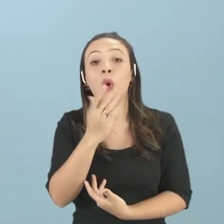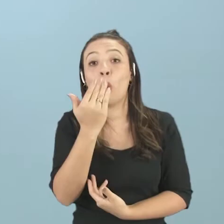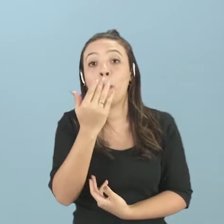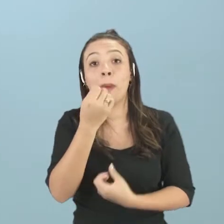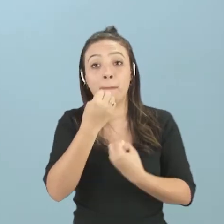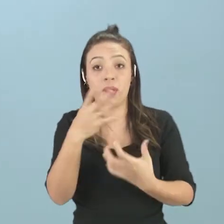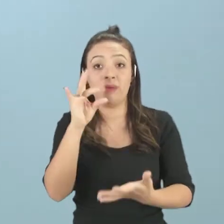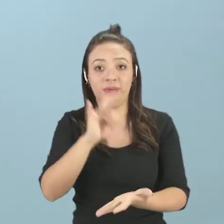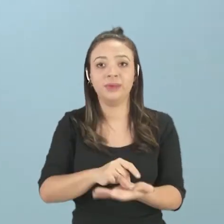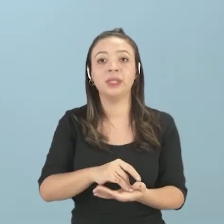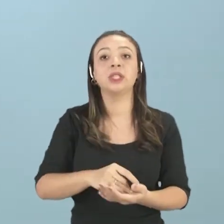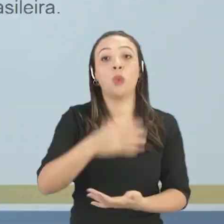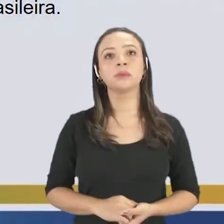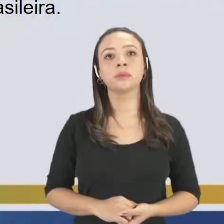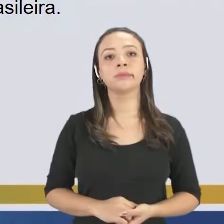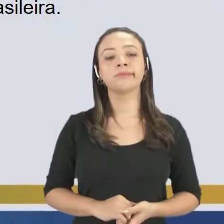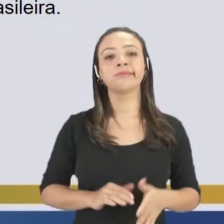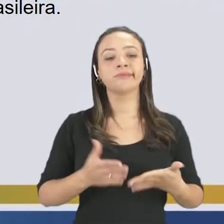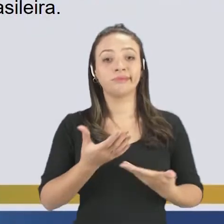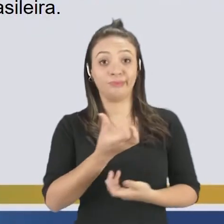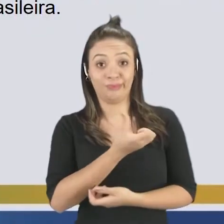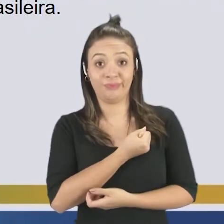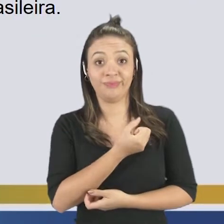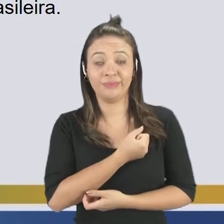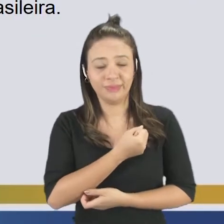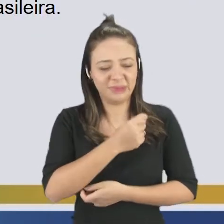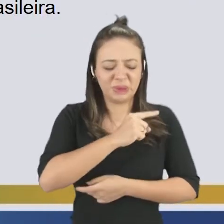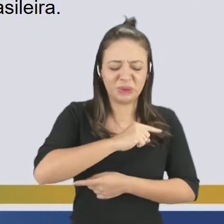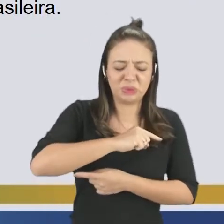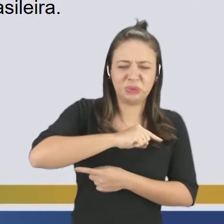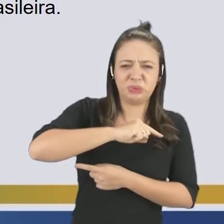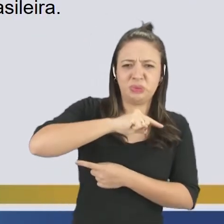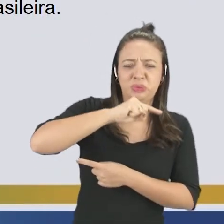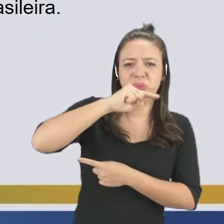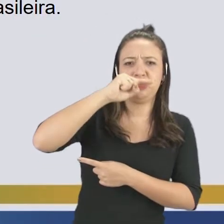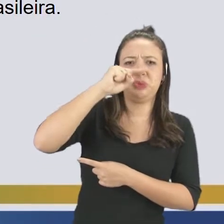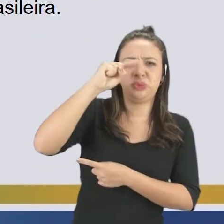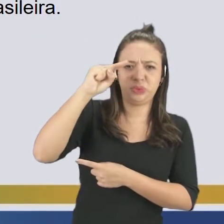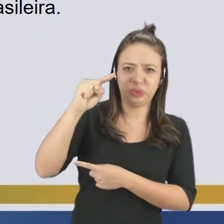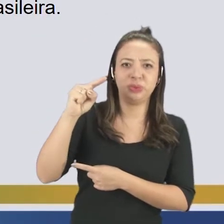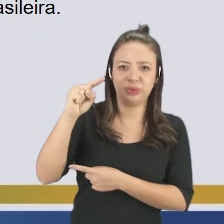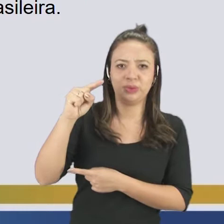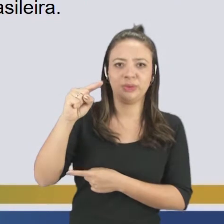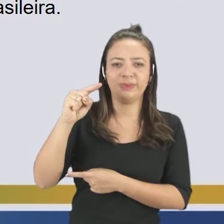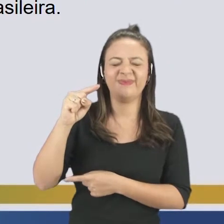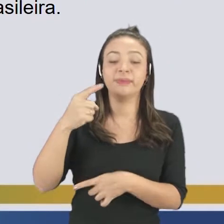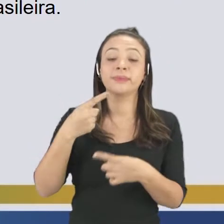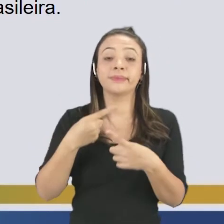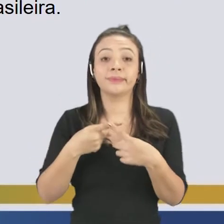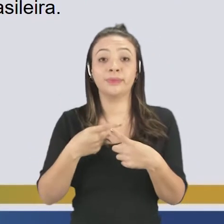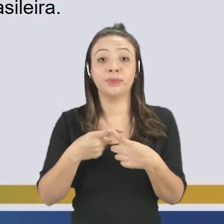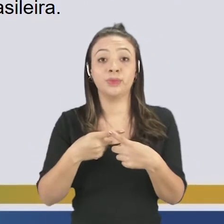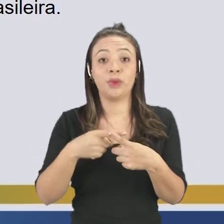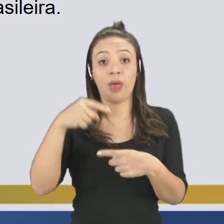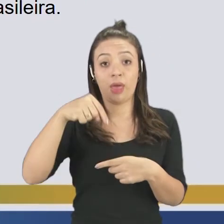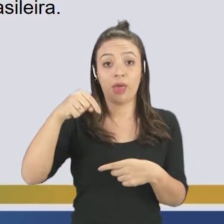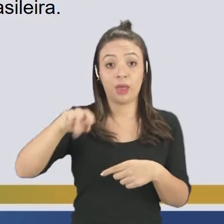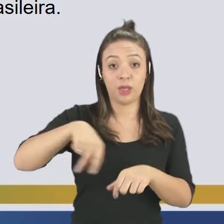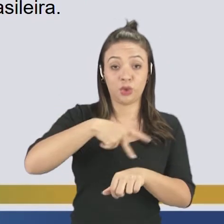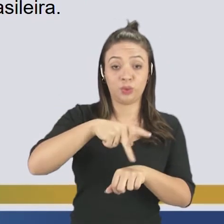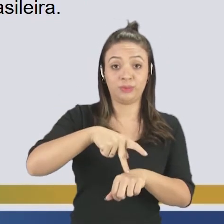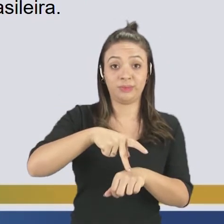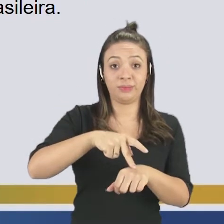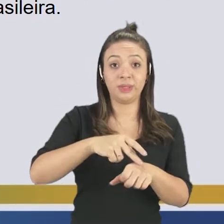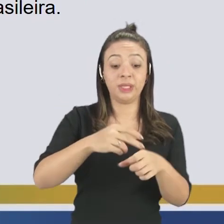o indivíduo. Os números são extremamente elevados, tendo em vista a extensão territorial do